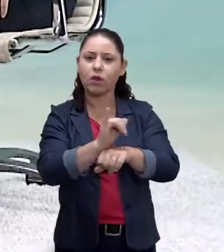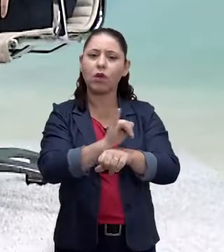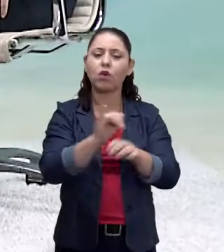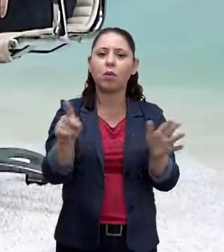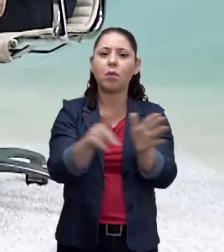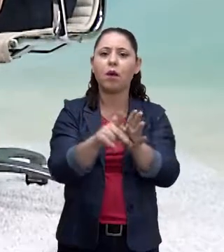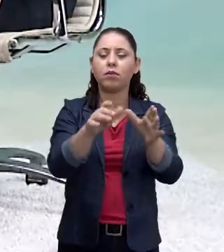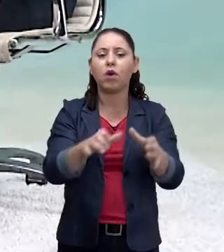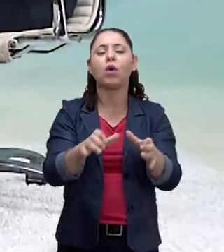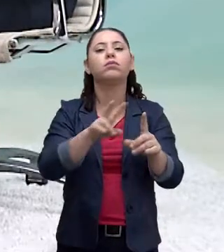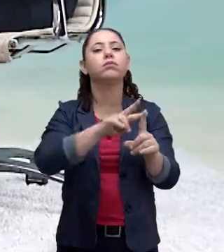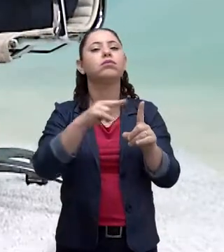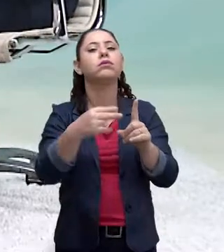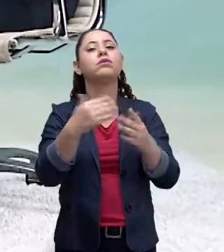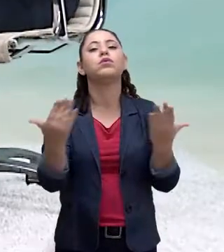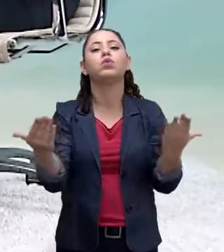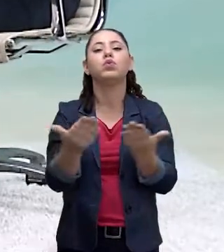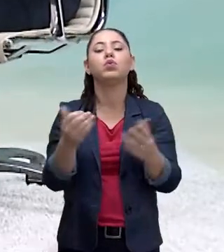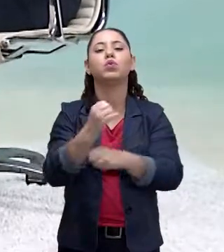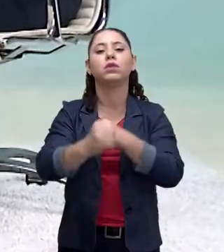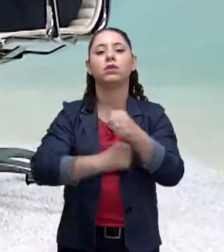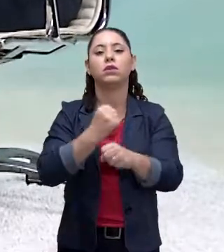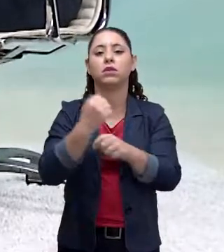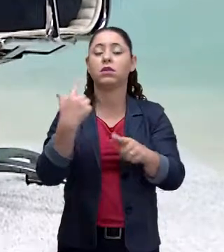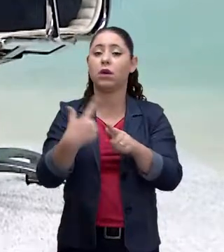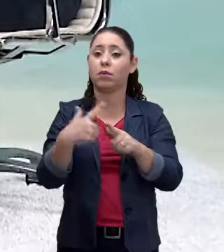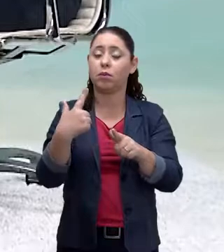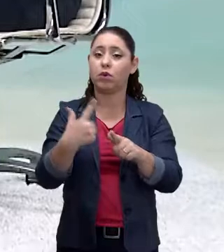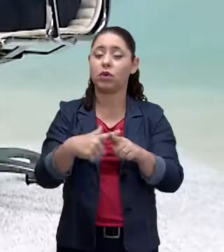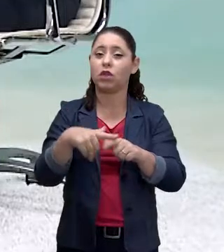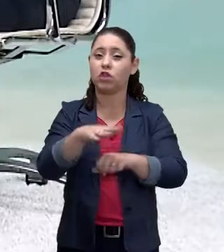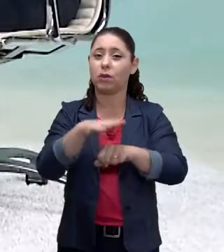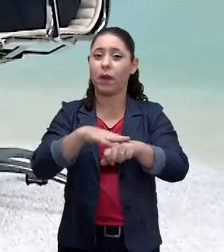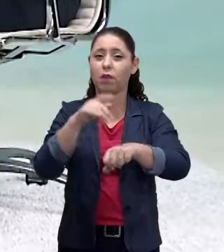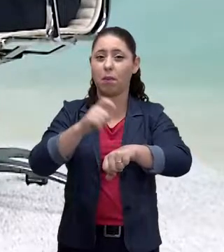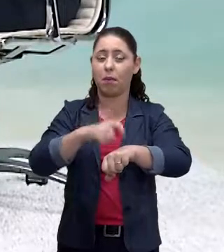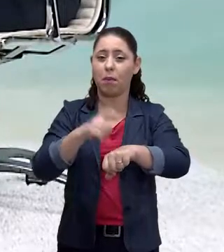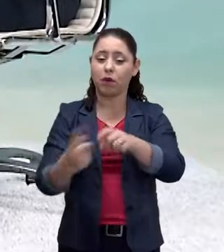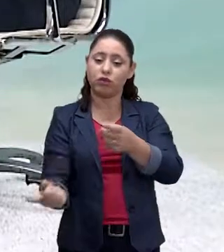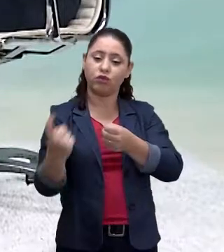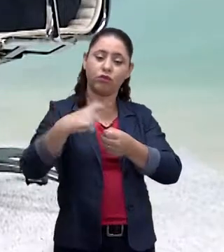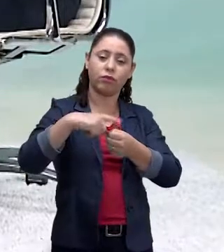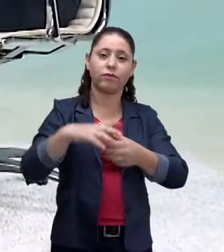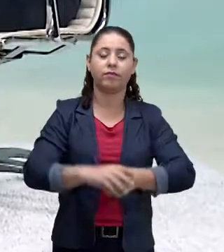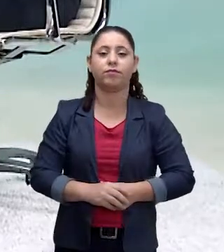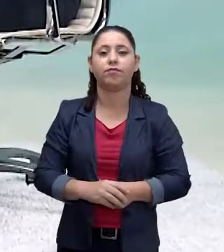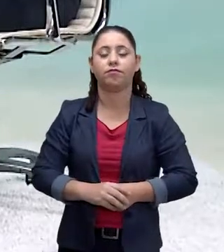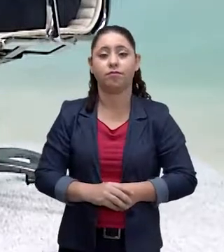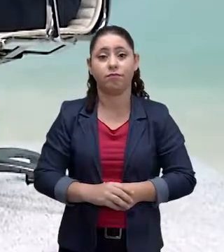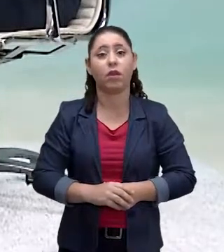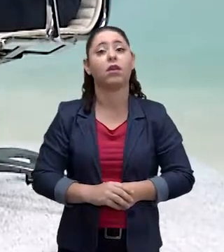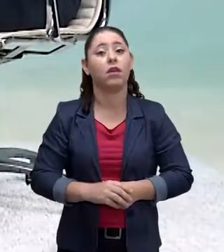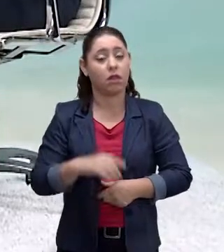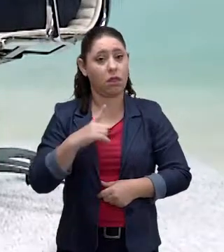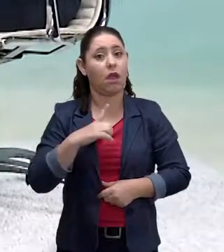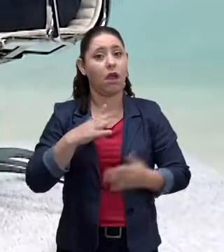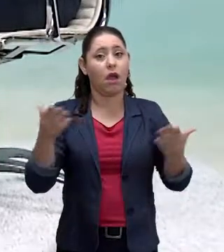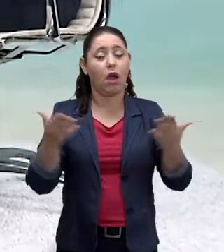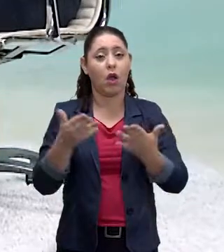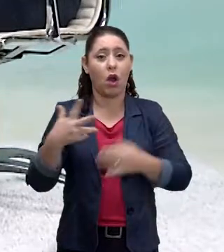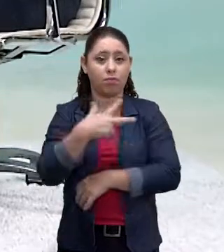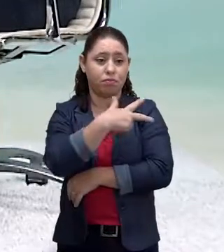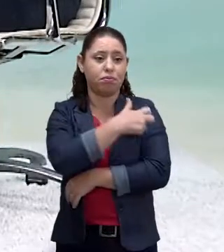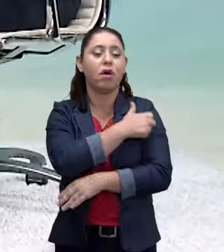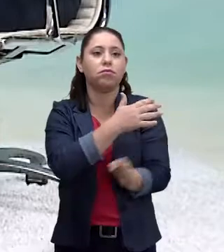dessa área e as perspectivas para esse ano, principalmente por conta do chamado momento de retomada, né? Afinal, estamos com uma